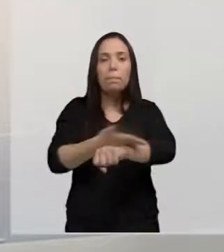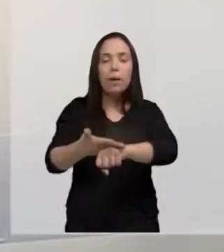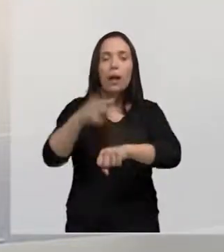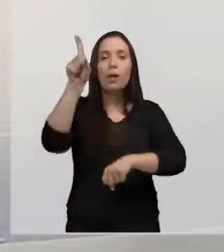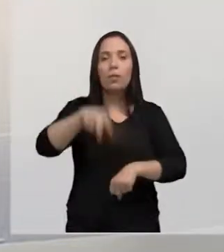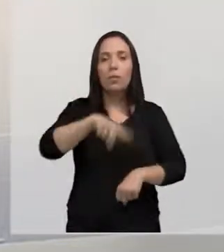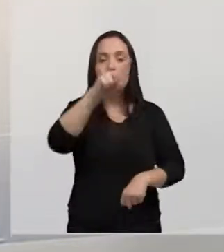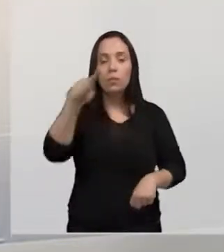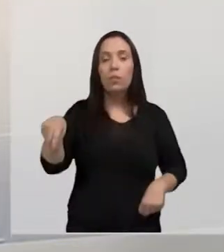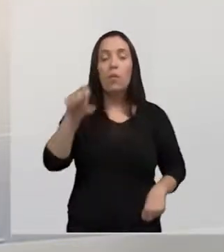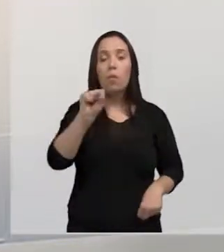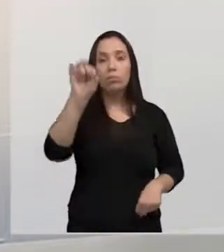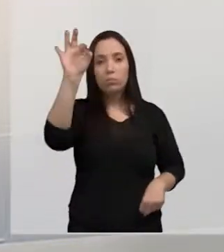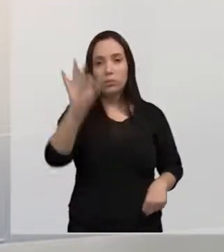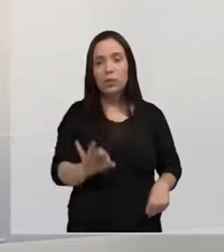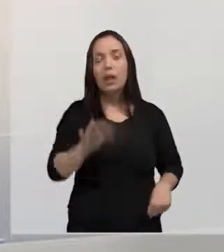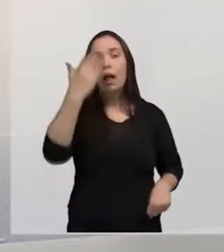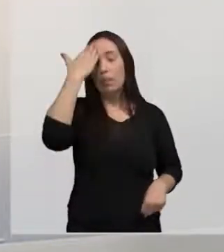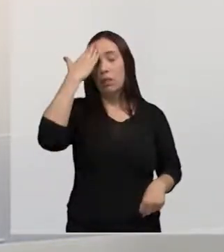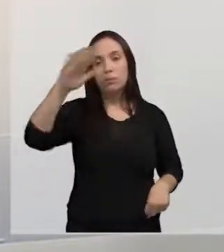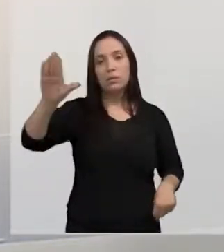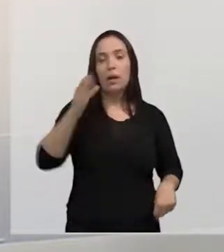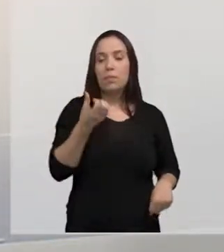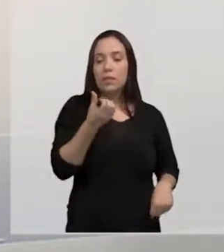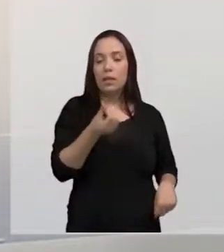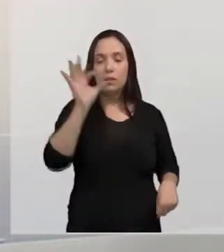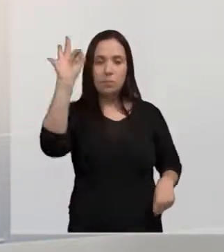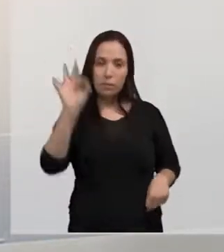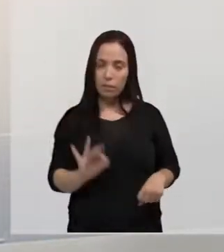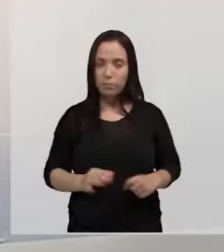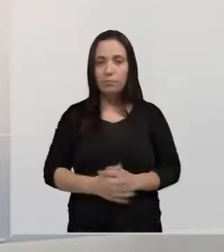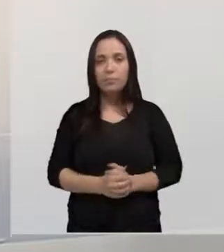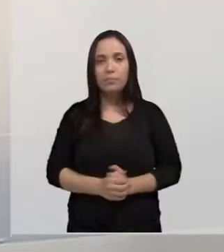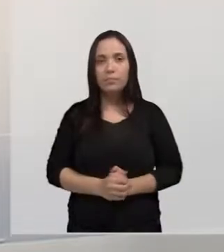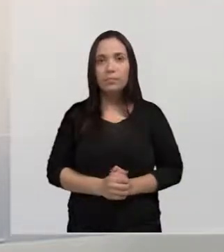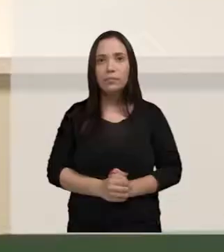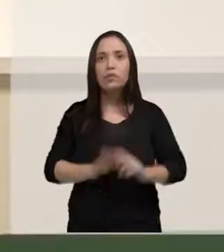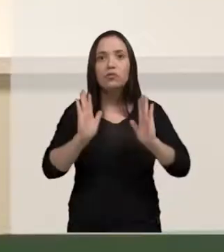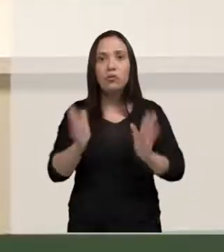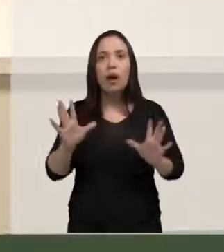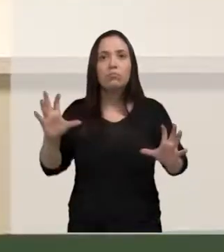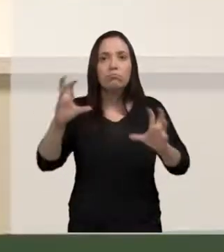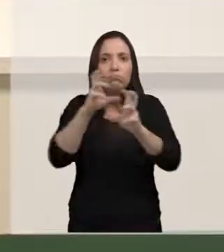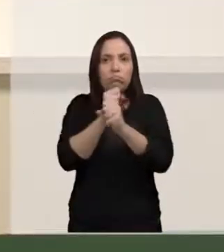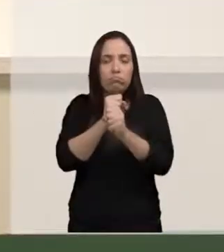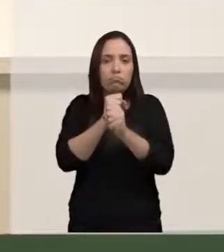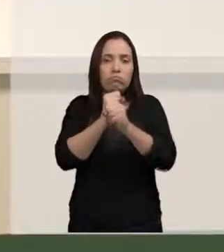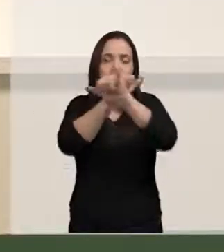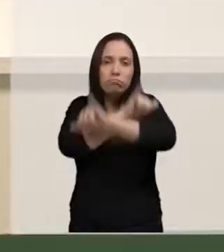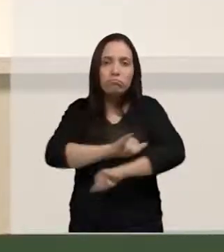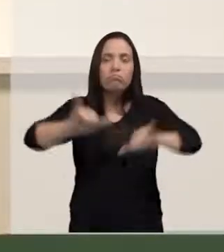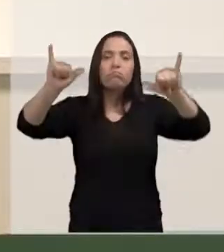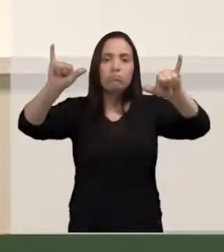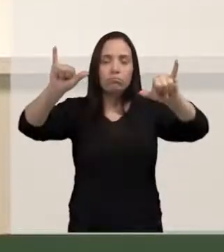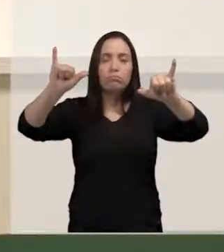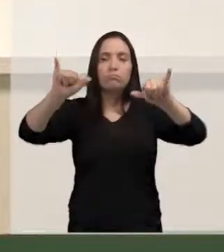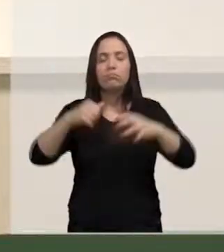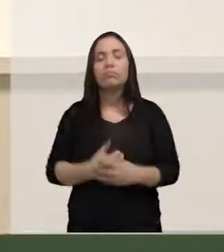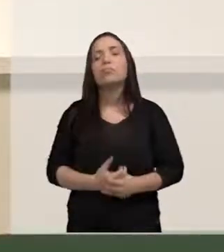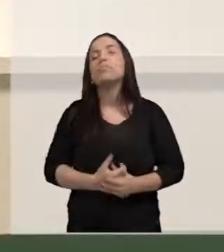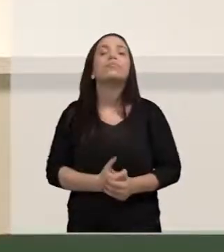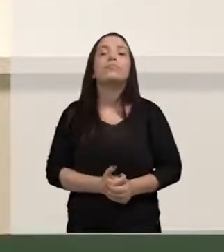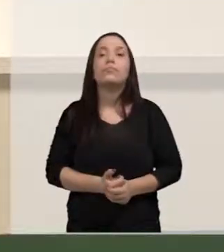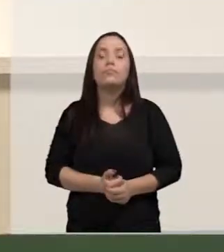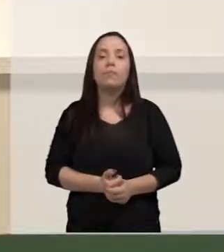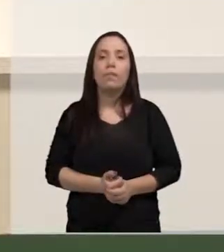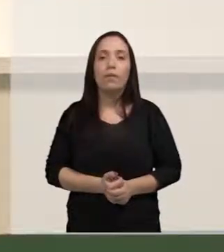nulo e nenhum 8% e não sabe 6%. É a pesquisa já aí com os votos totais, sem tirar os brancos e o nulo.